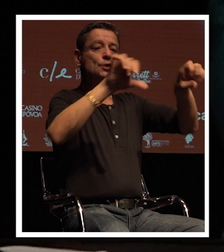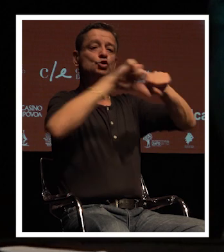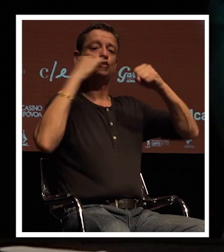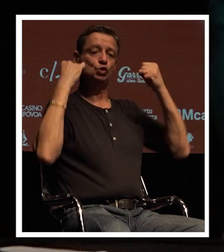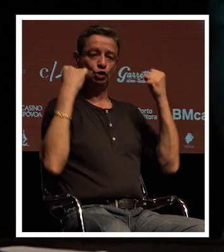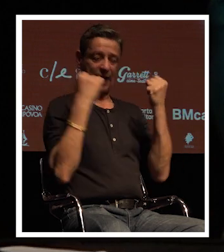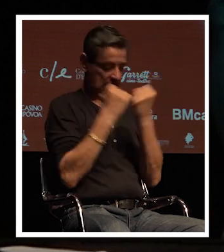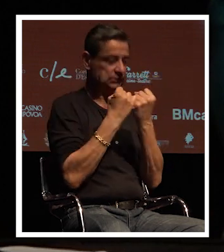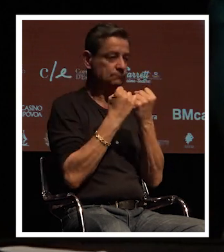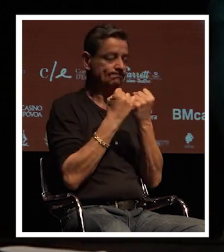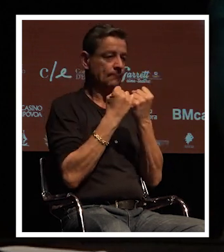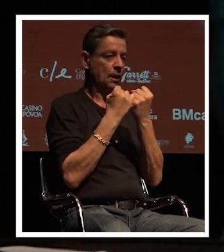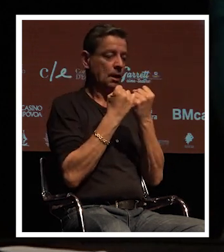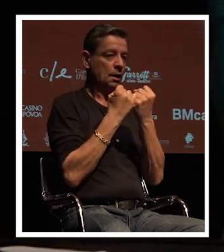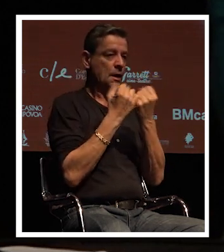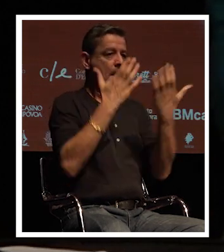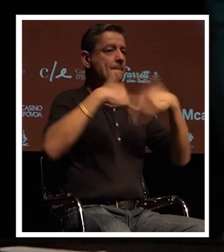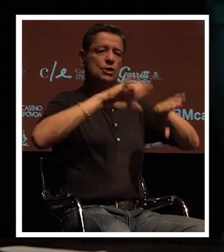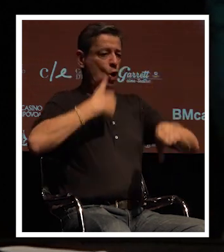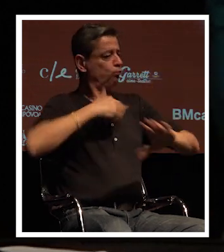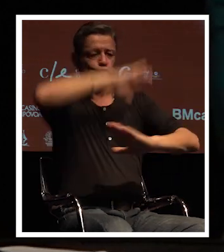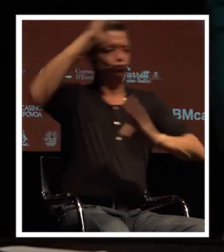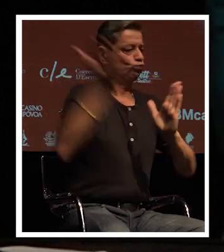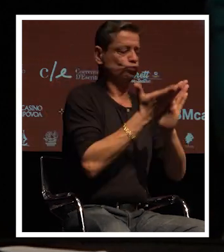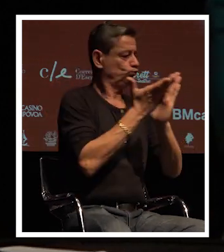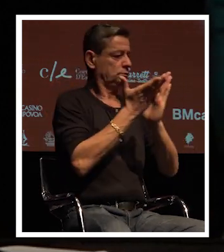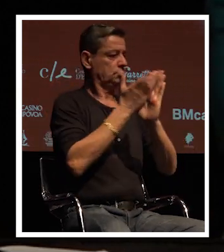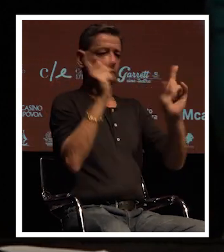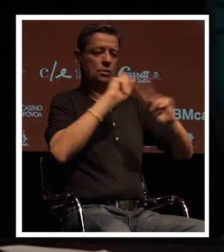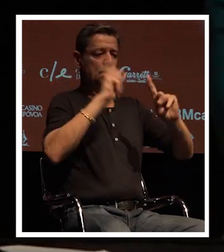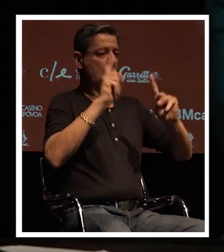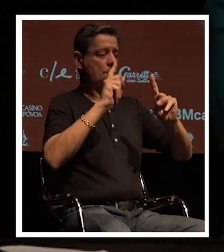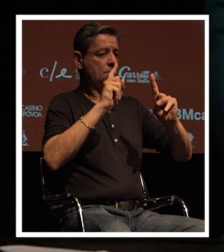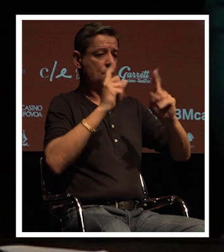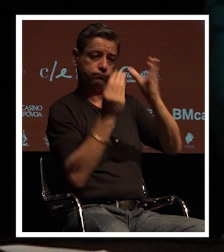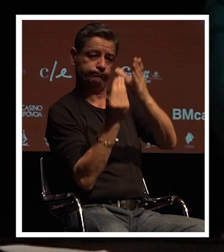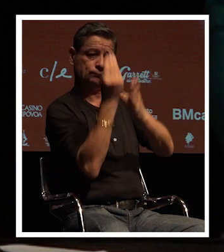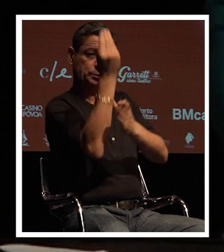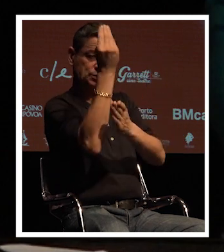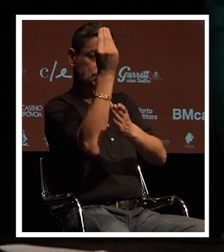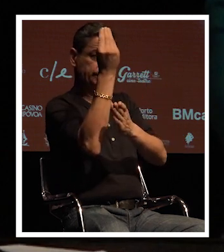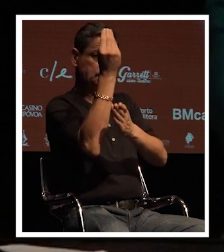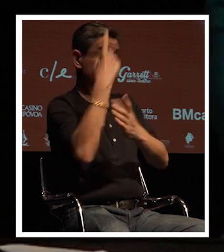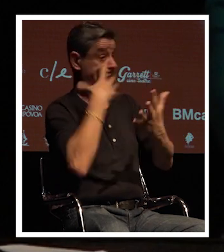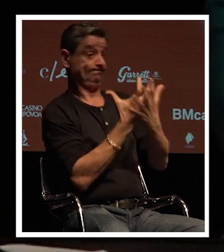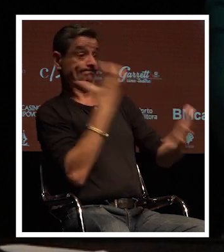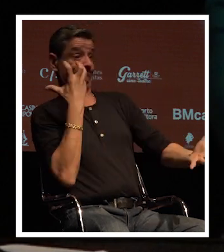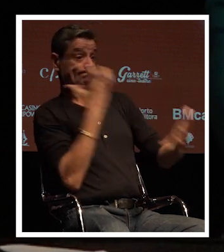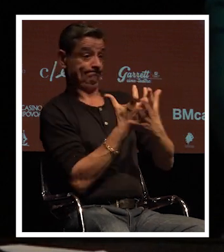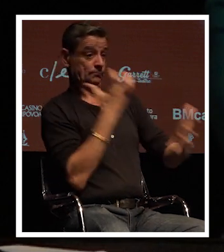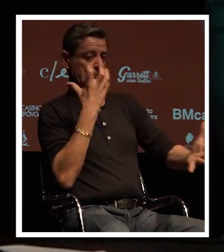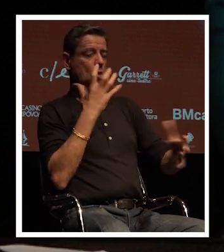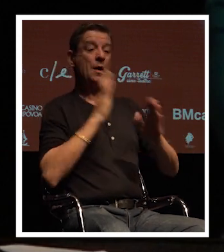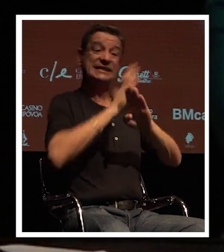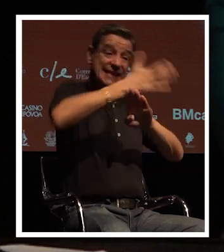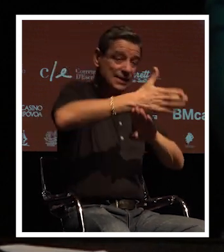também foi movido pelas redes sociais não não não estou a condenar o o o o objeto em si Isto é isto é um objeto notável também de acesso ao